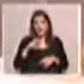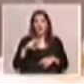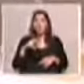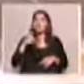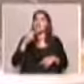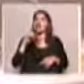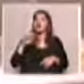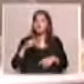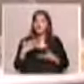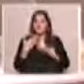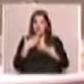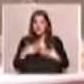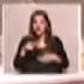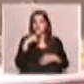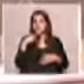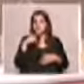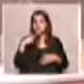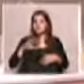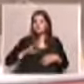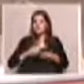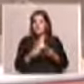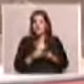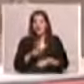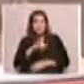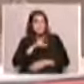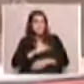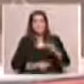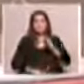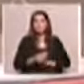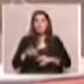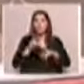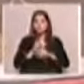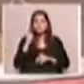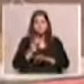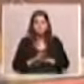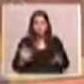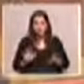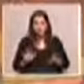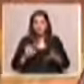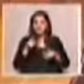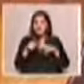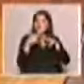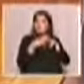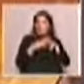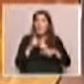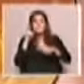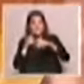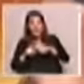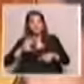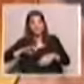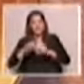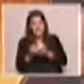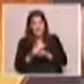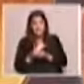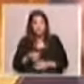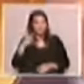estes bombons de queijo, que já ganharam um prémio de inovação. O que quer dizer, de facto, isto é... Melhor pensar, chocolate e queijo, exato. Dois em